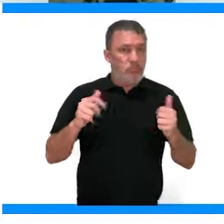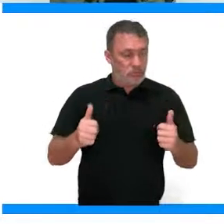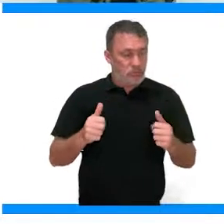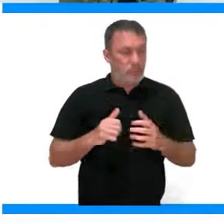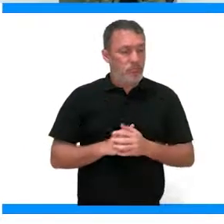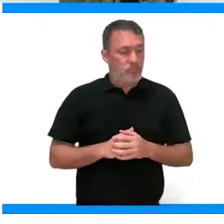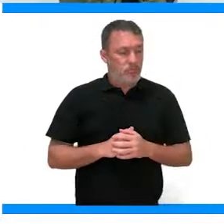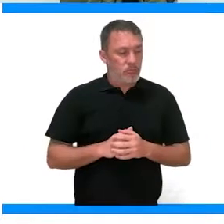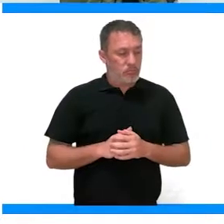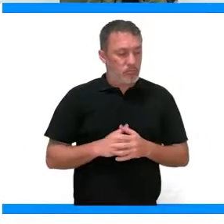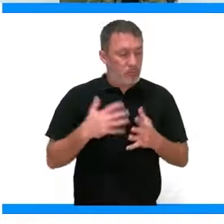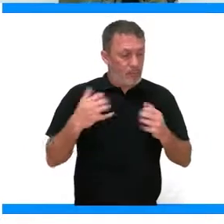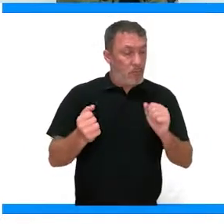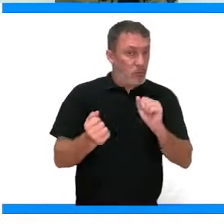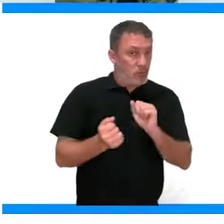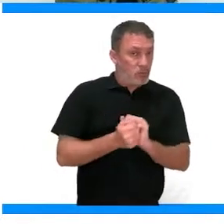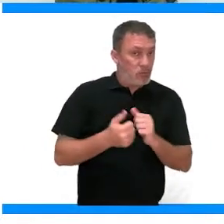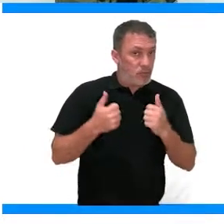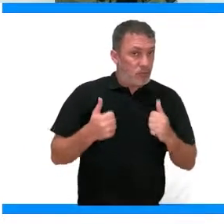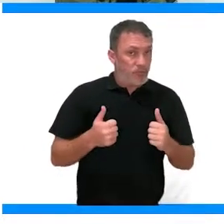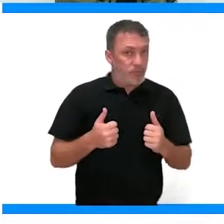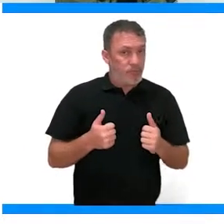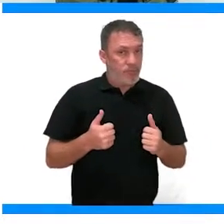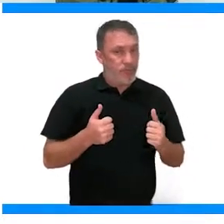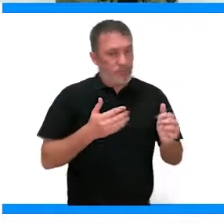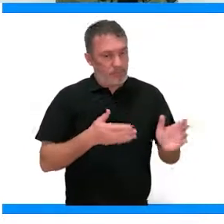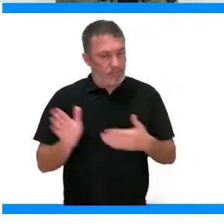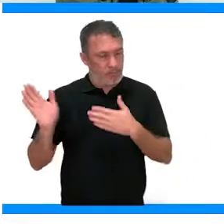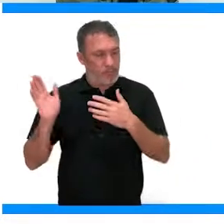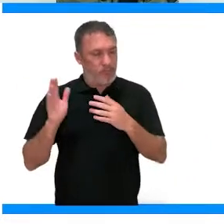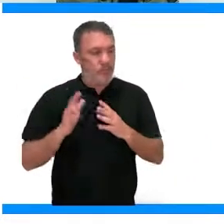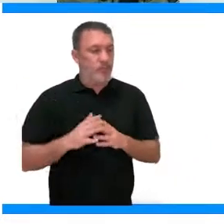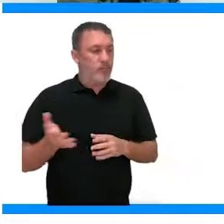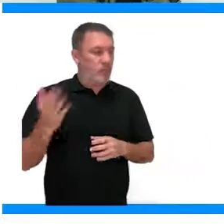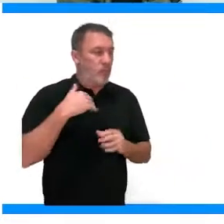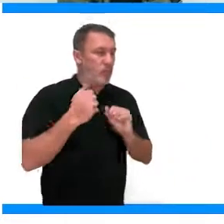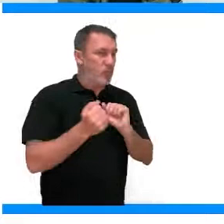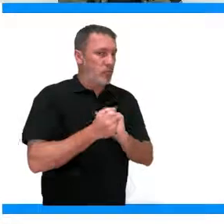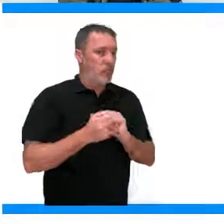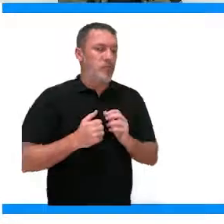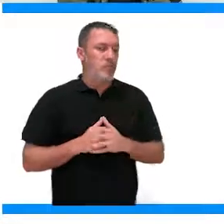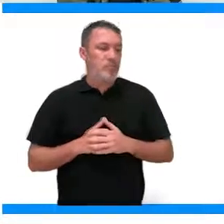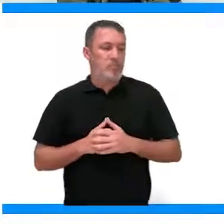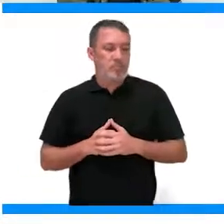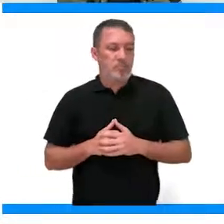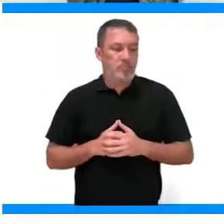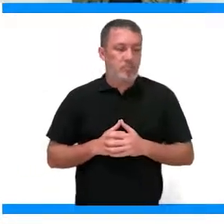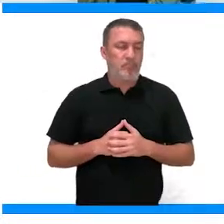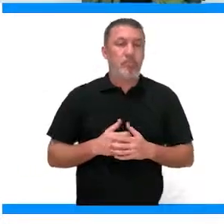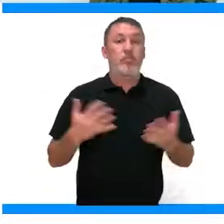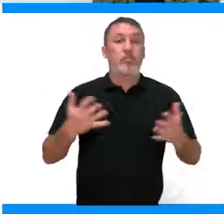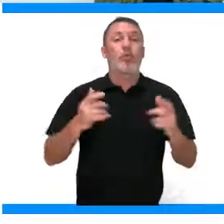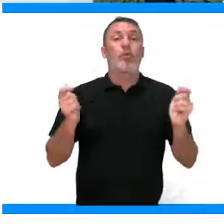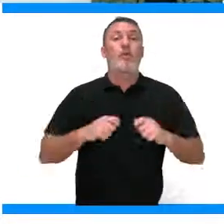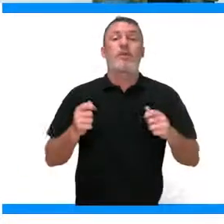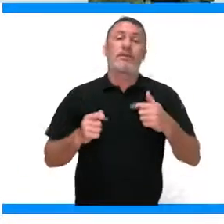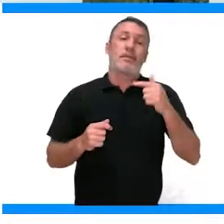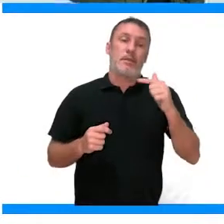bola? Tamo junto? Bola pra frente. Vamos nessa. Então vamos